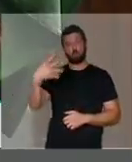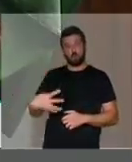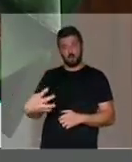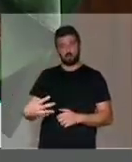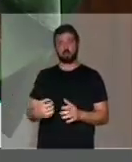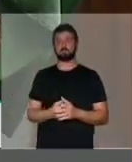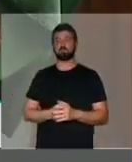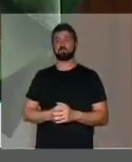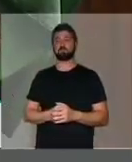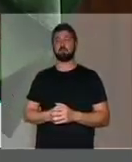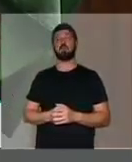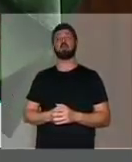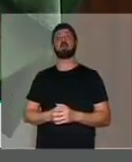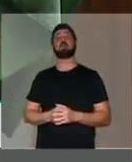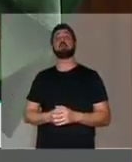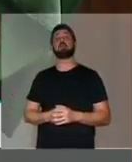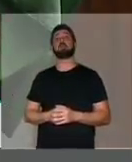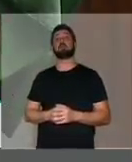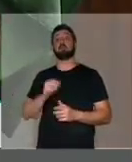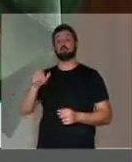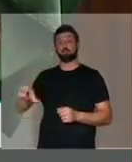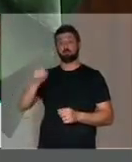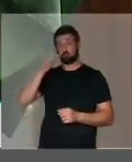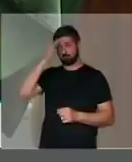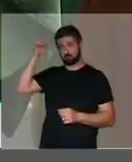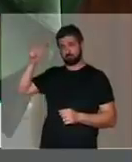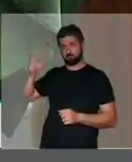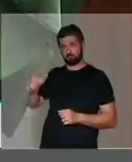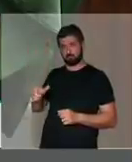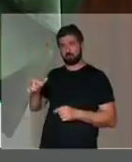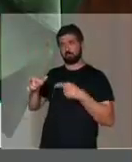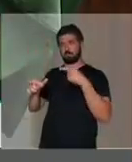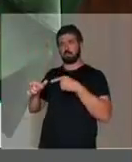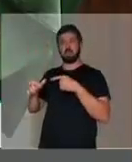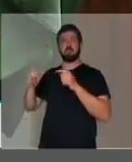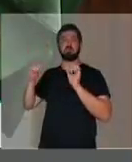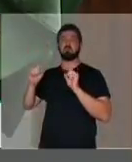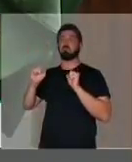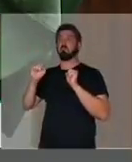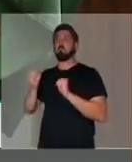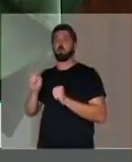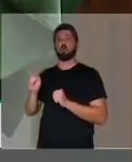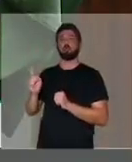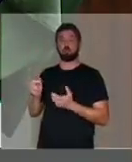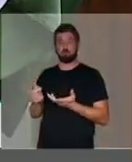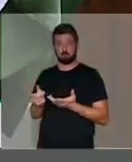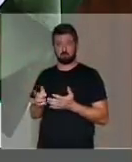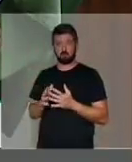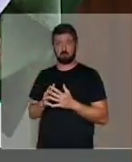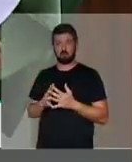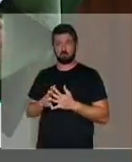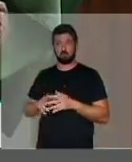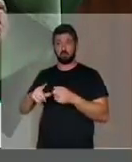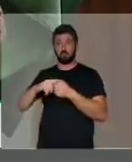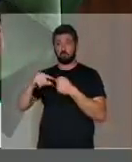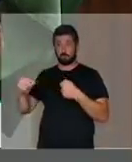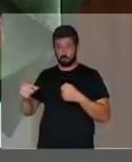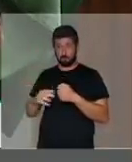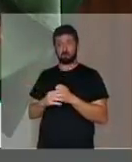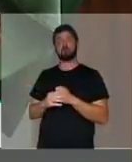lugar, apesar da designação da figura de um interventor ser facultativa, como evidencia o